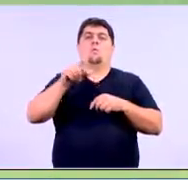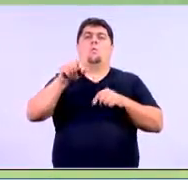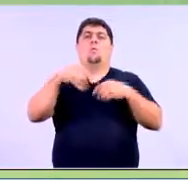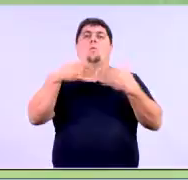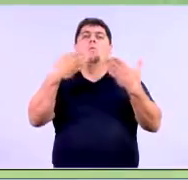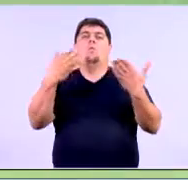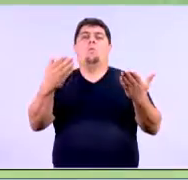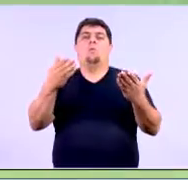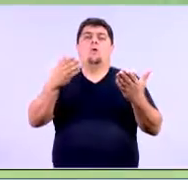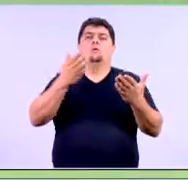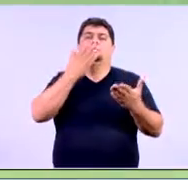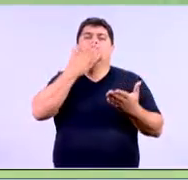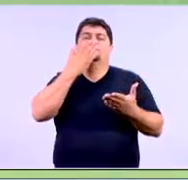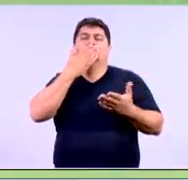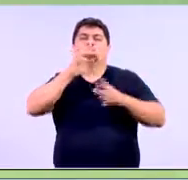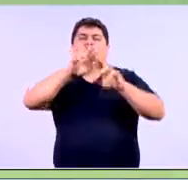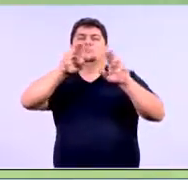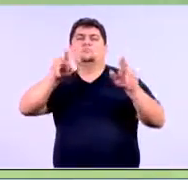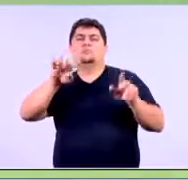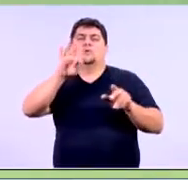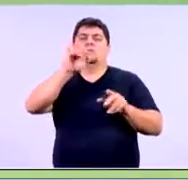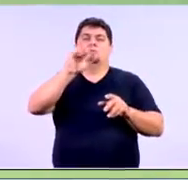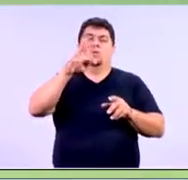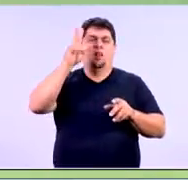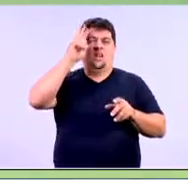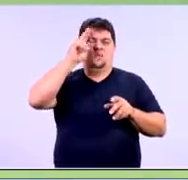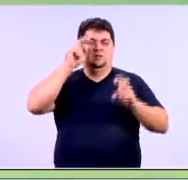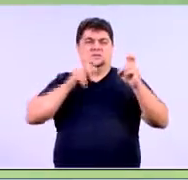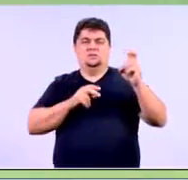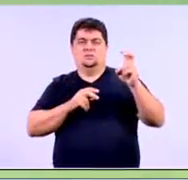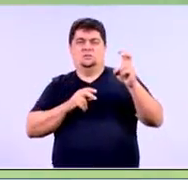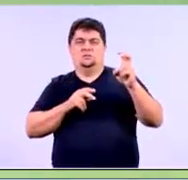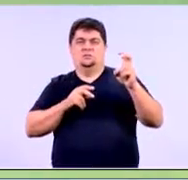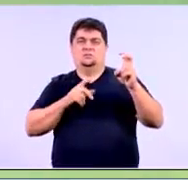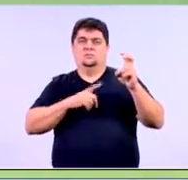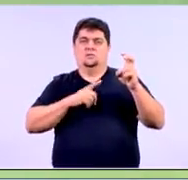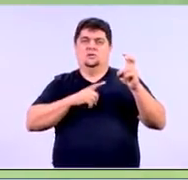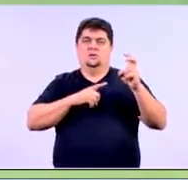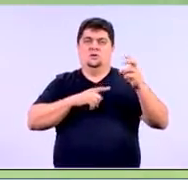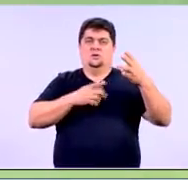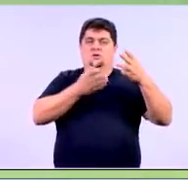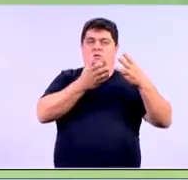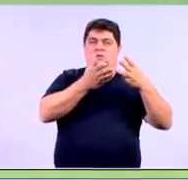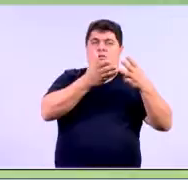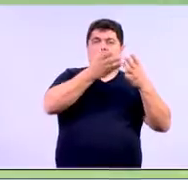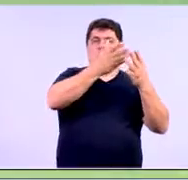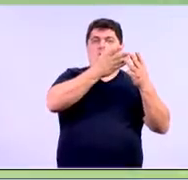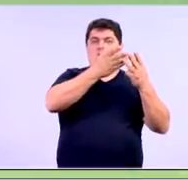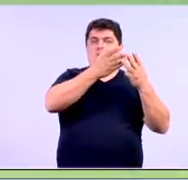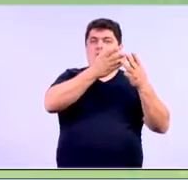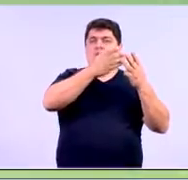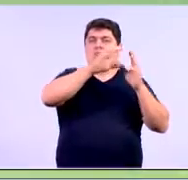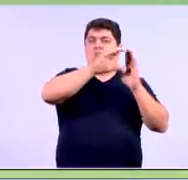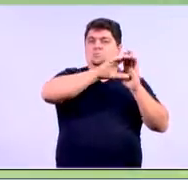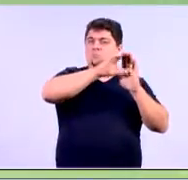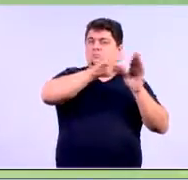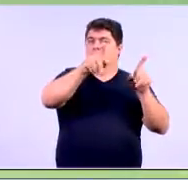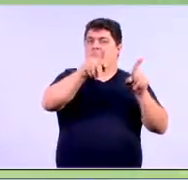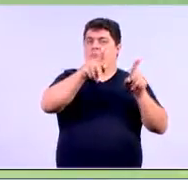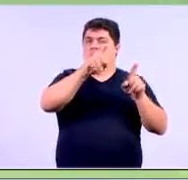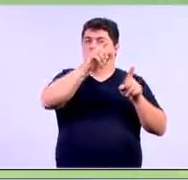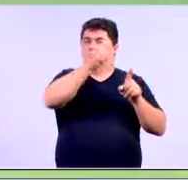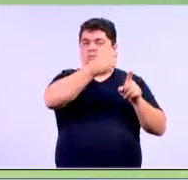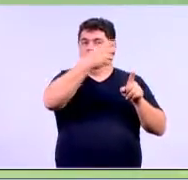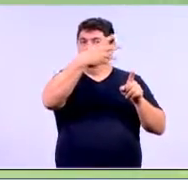as espécies tributárias? Lembram que são 5, porém 3 na Constituição, no artigo 145,